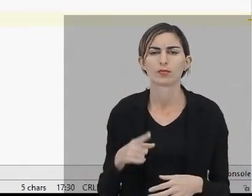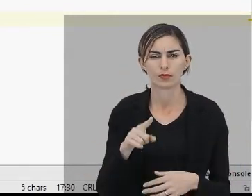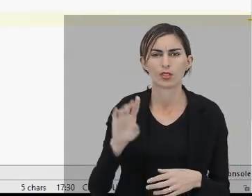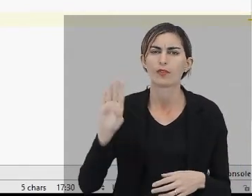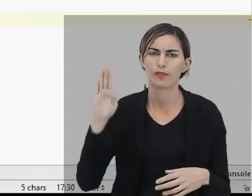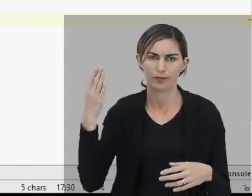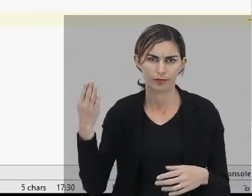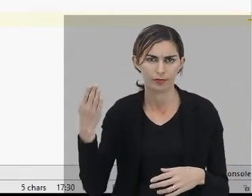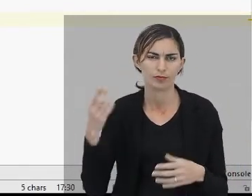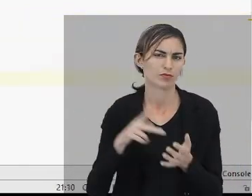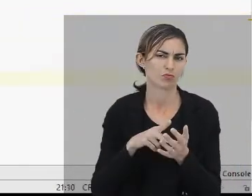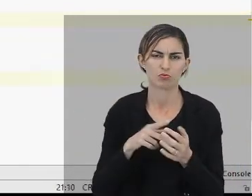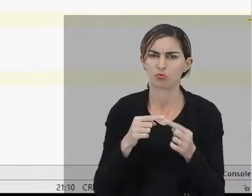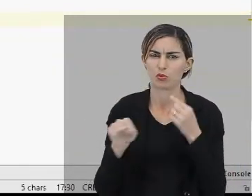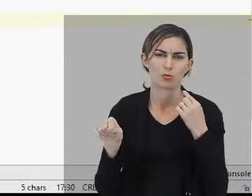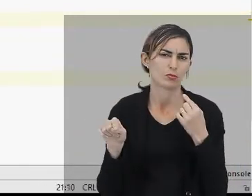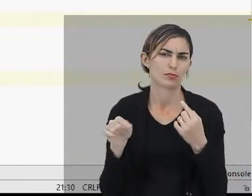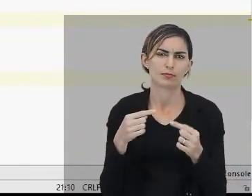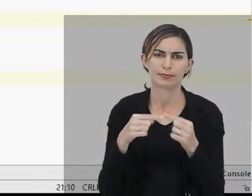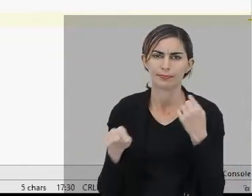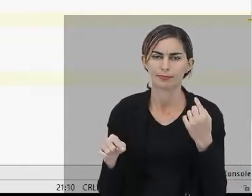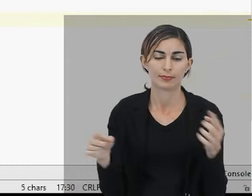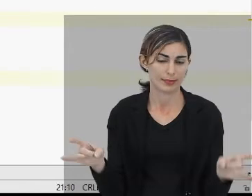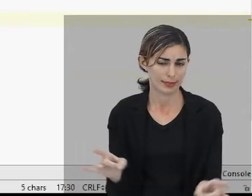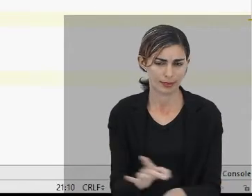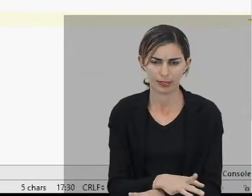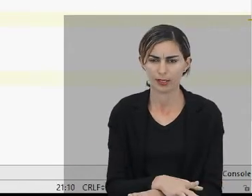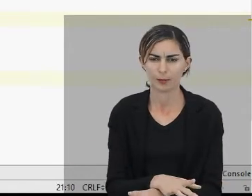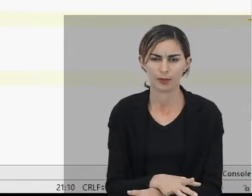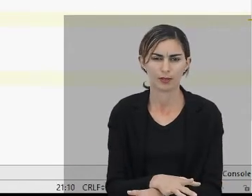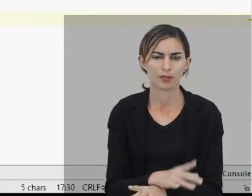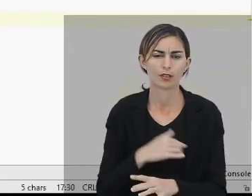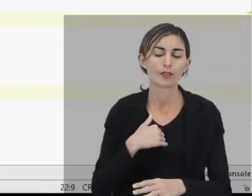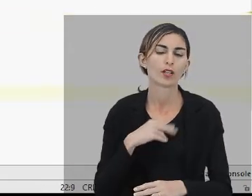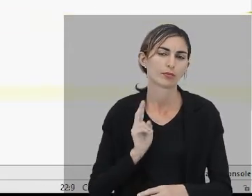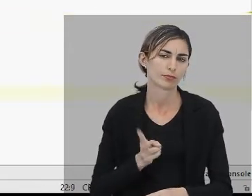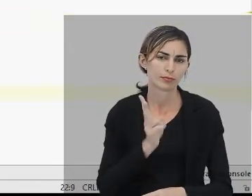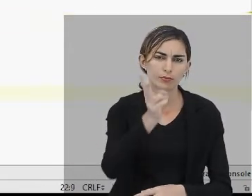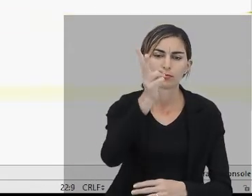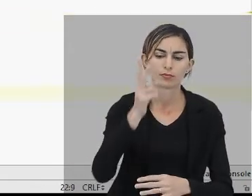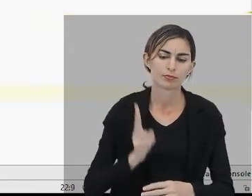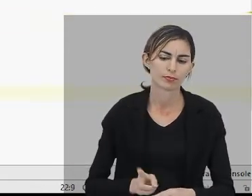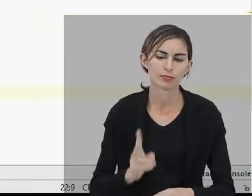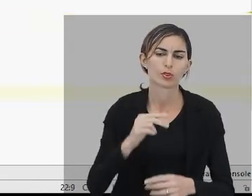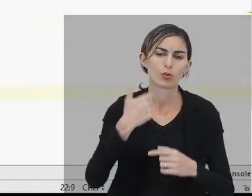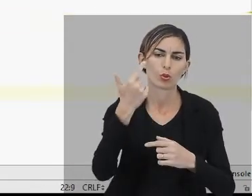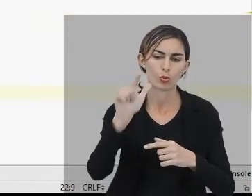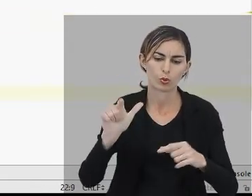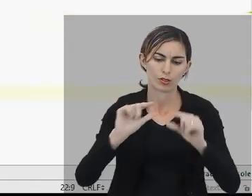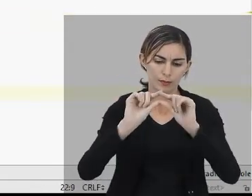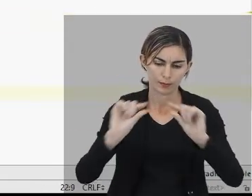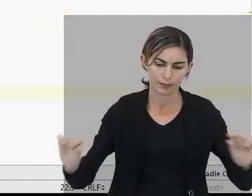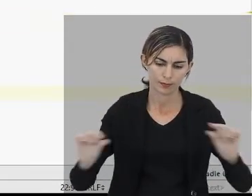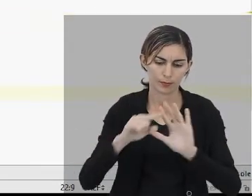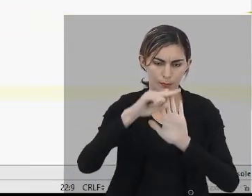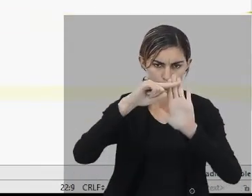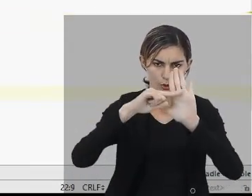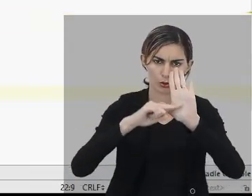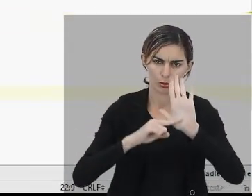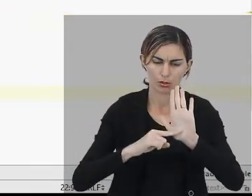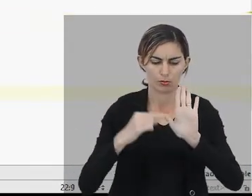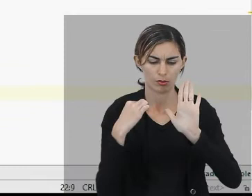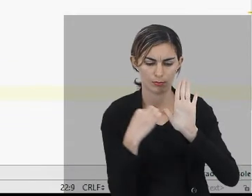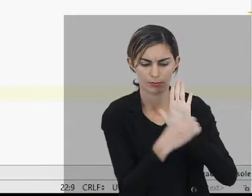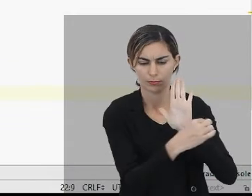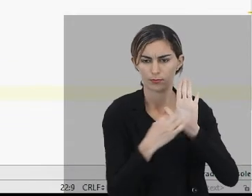é falsa, ele termina e aí ele vai prosseguir com as outras linhas de programação, que no